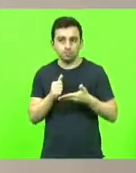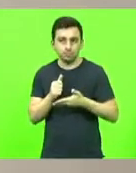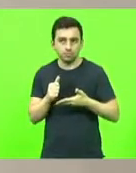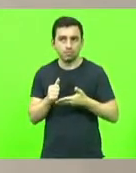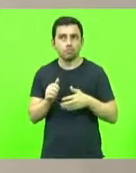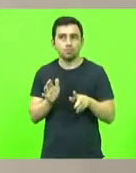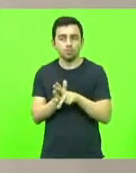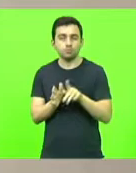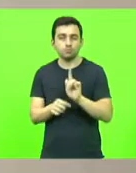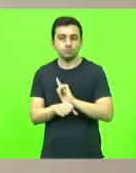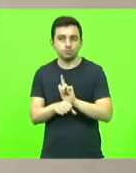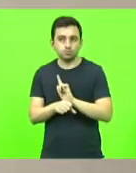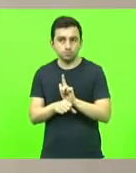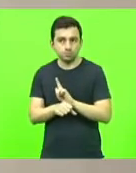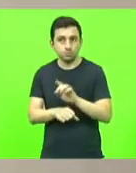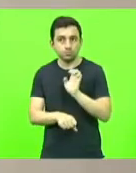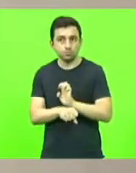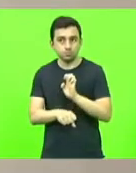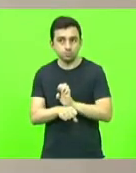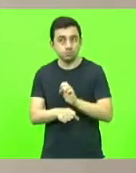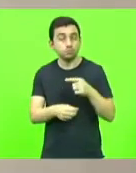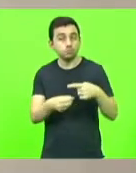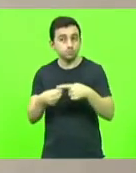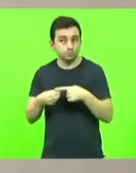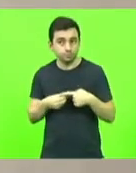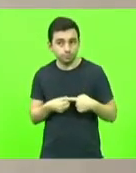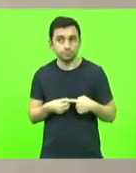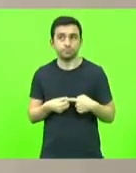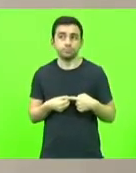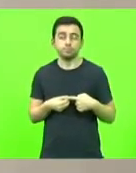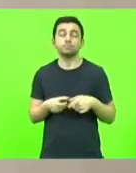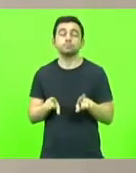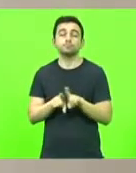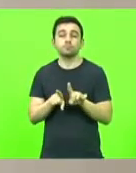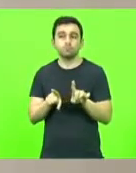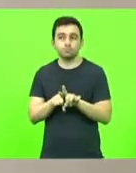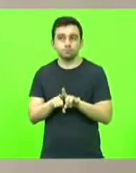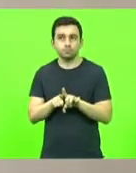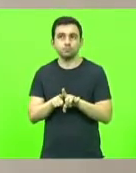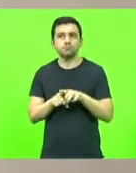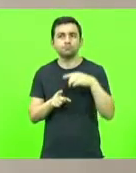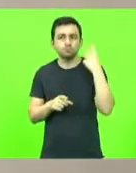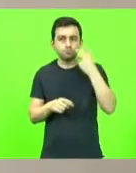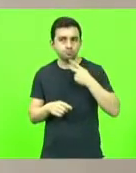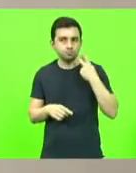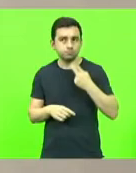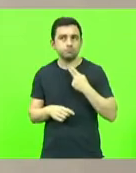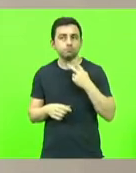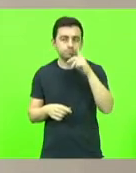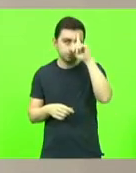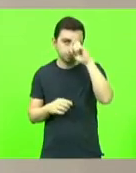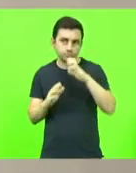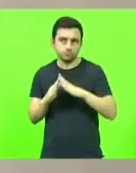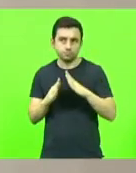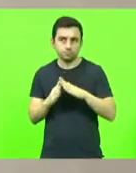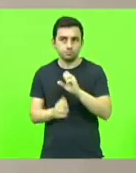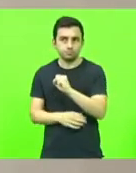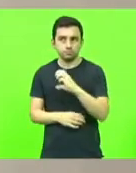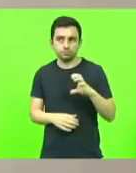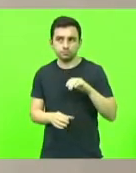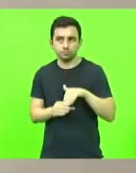gestões estadual e municipais, bem como da política hospitalar catarinense. Em